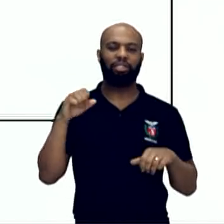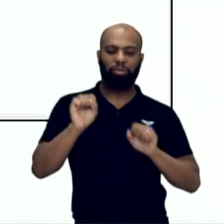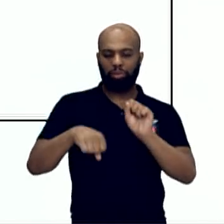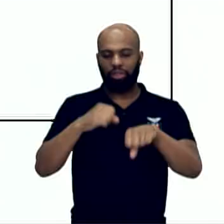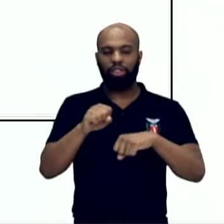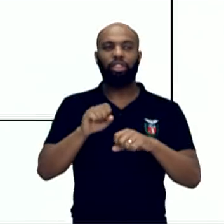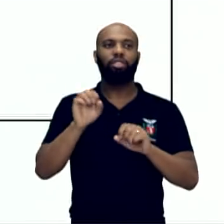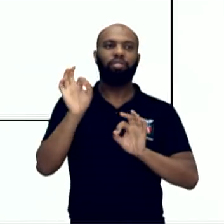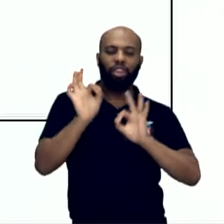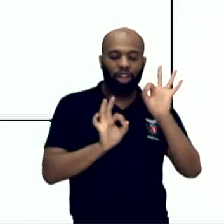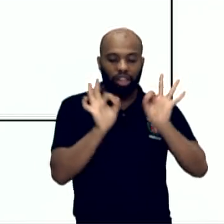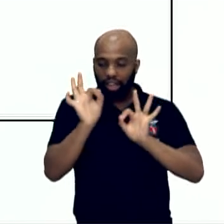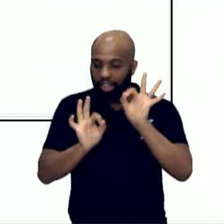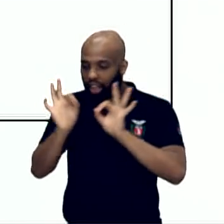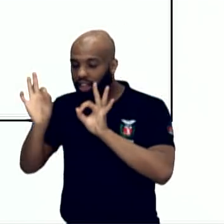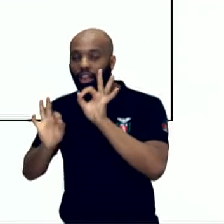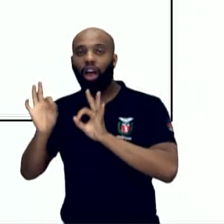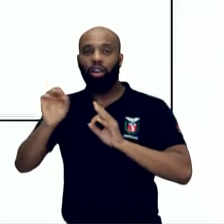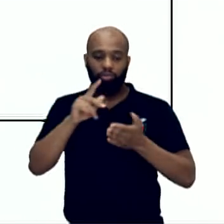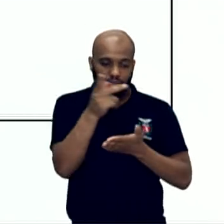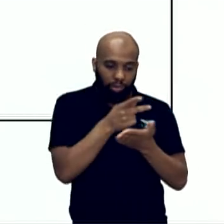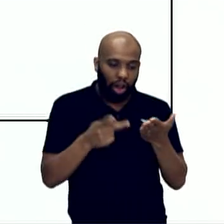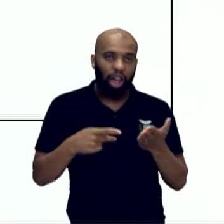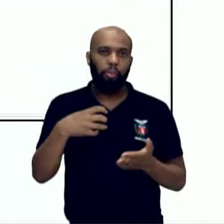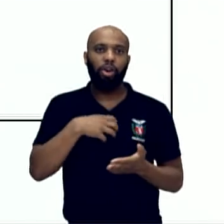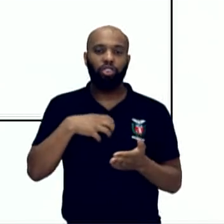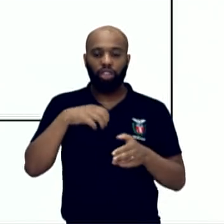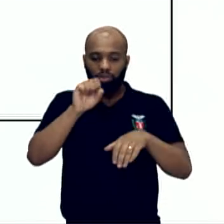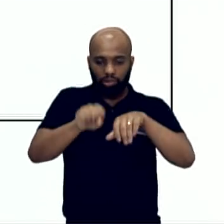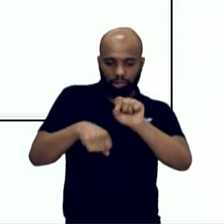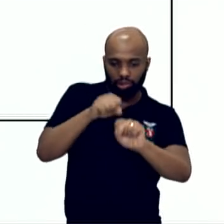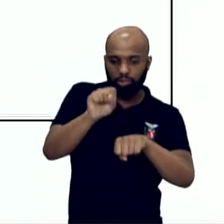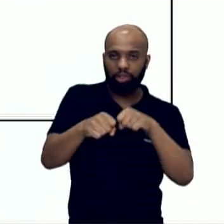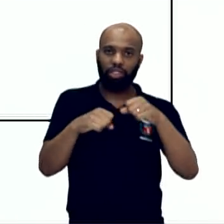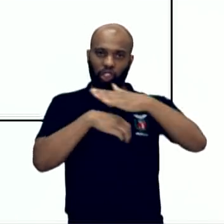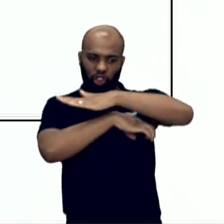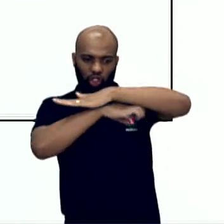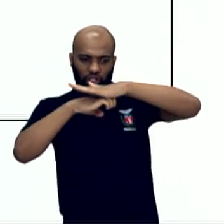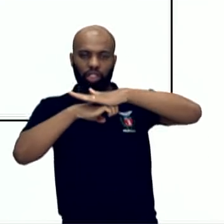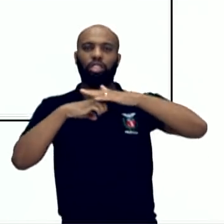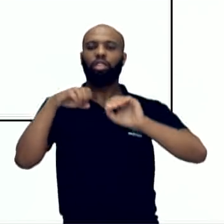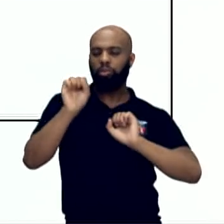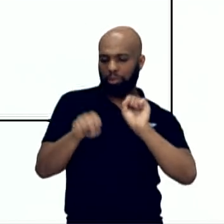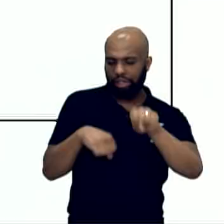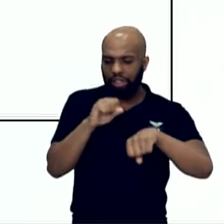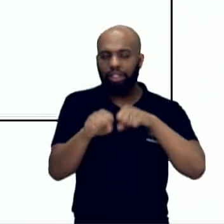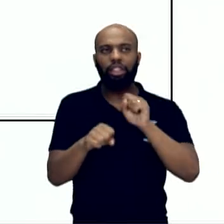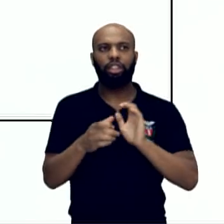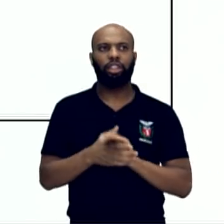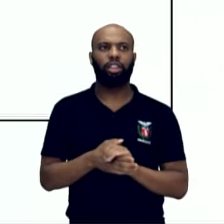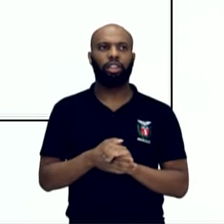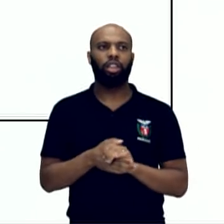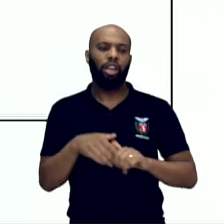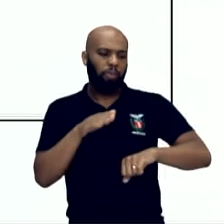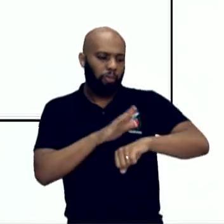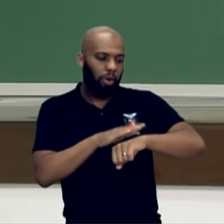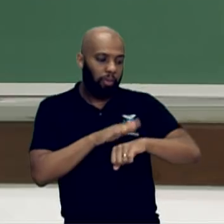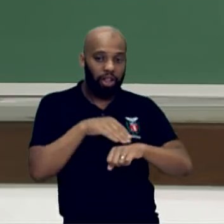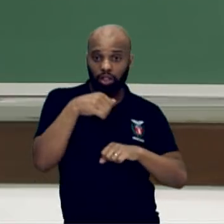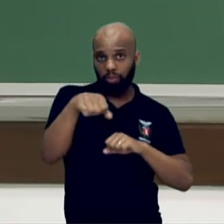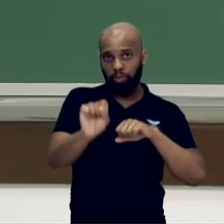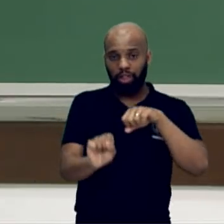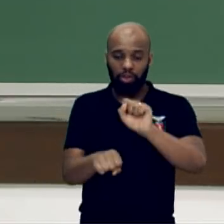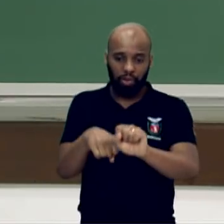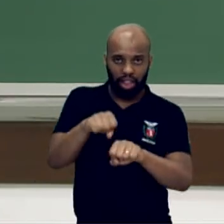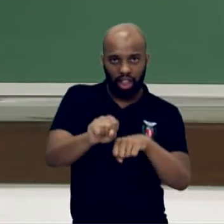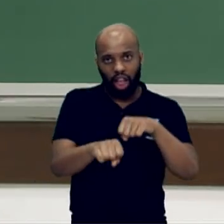vai montando todo o poema com a estrutura de uma bicicleta. Olhe lá. Enquanto pedalo,